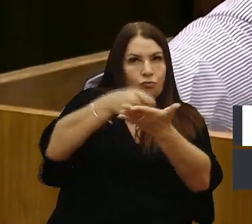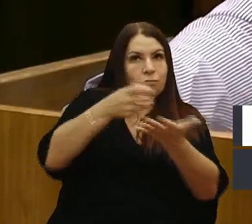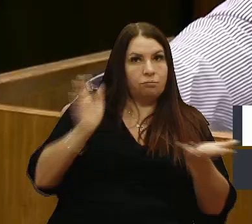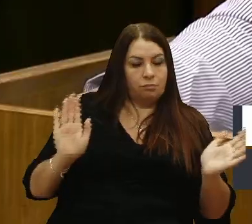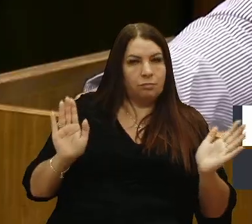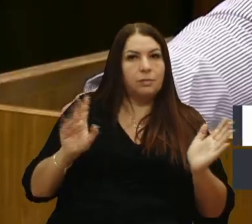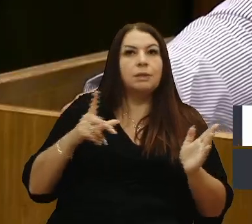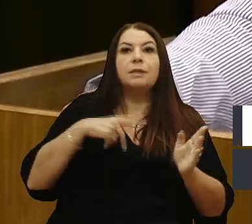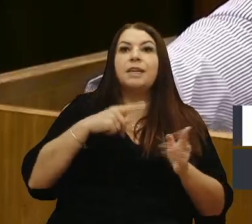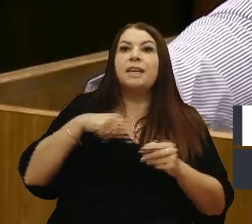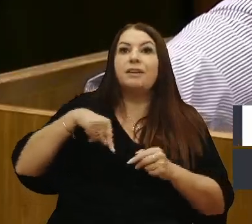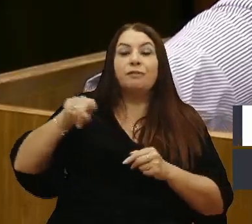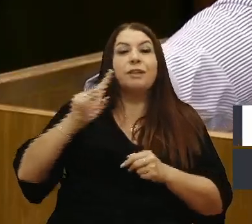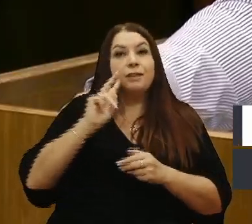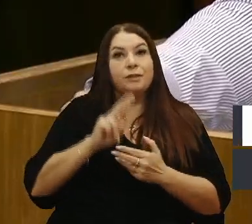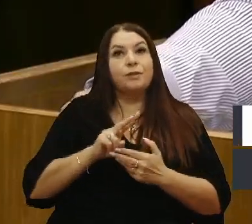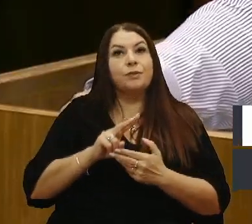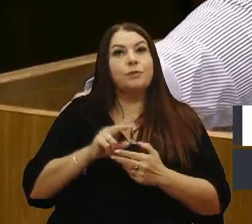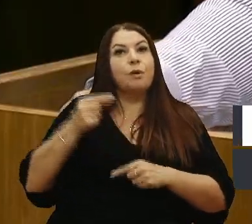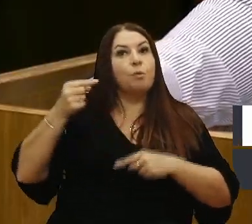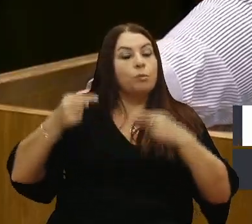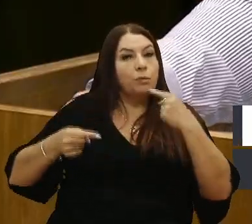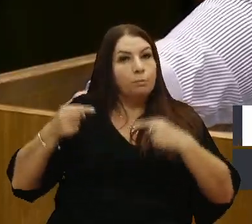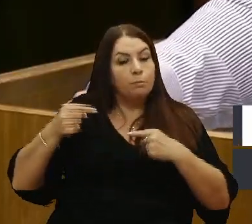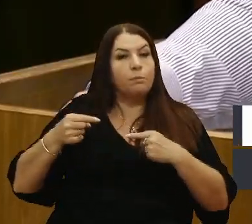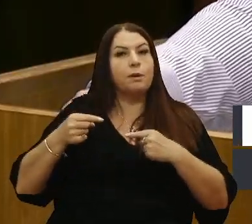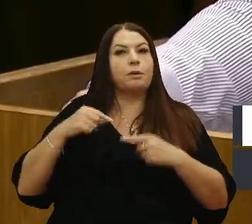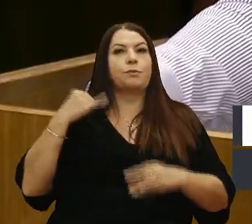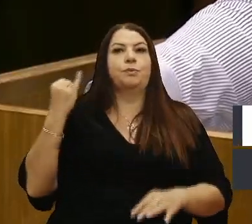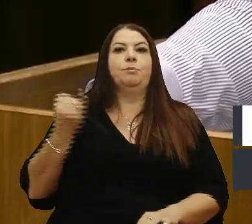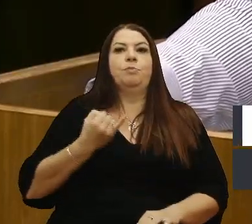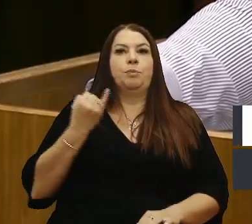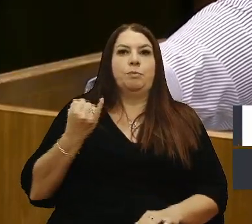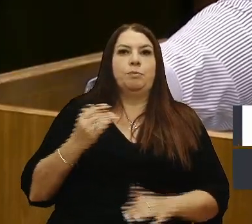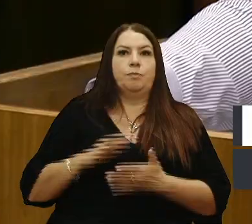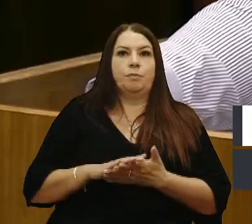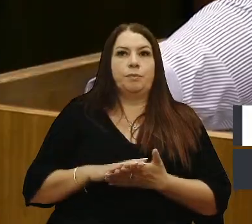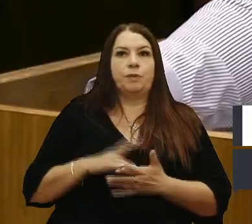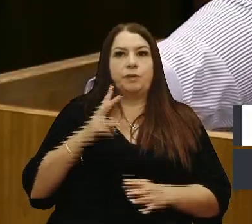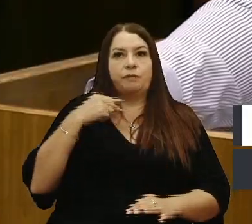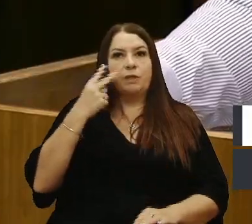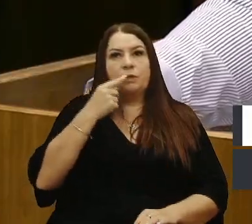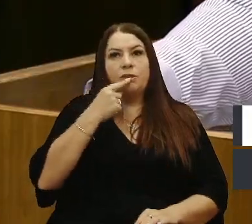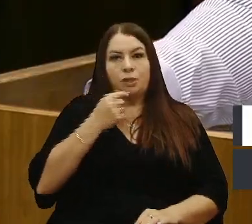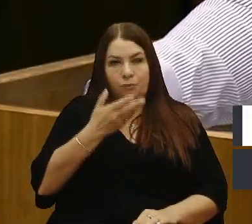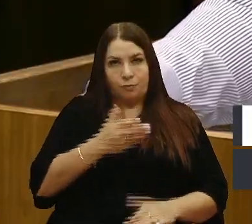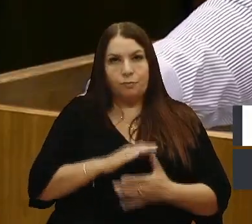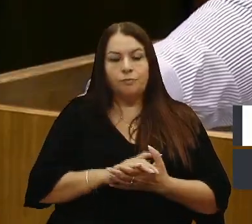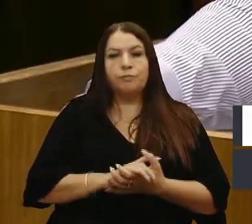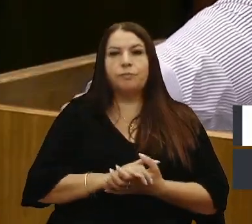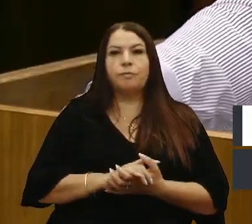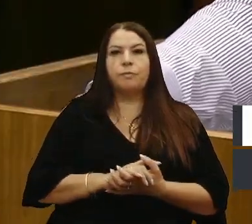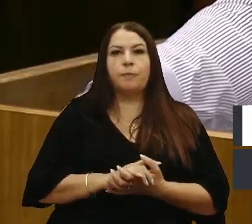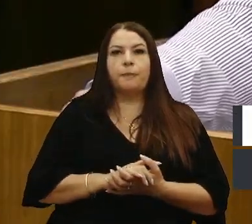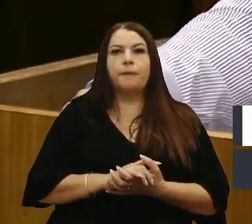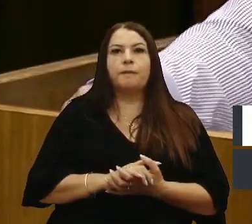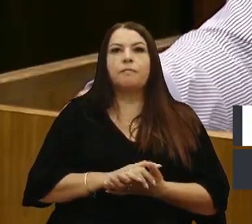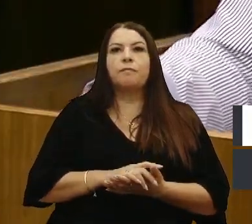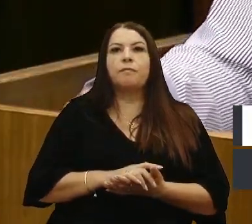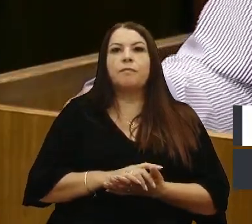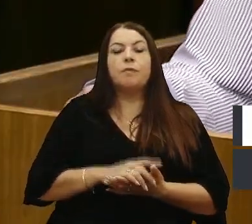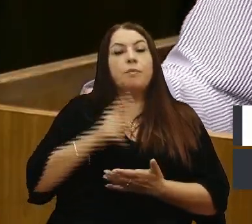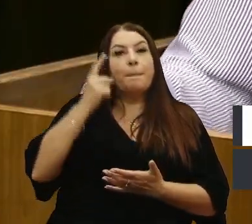nós temos que caminhar para isso. Então, é um debate importante, vereadora Rose. Vamos caminhar,